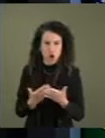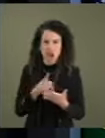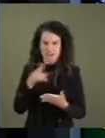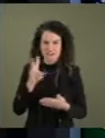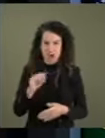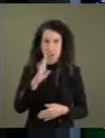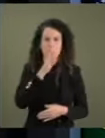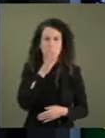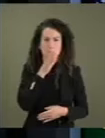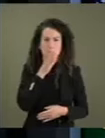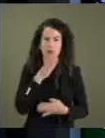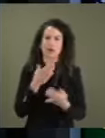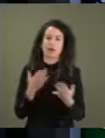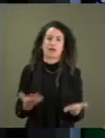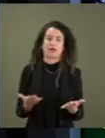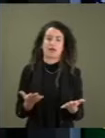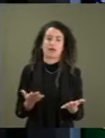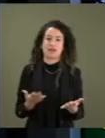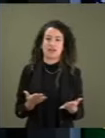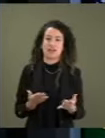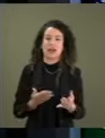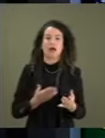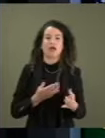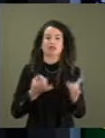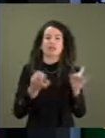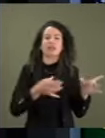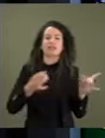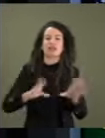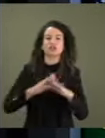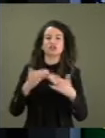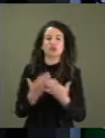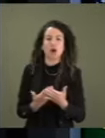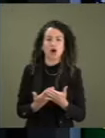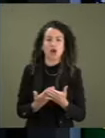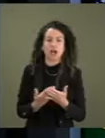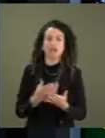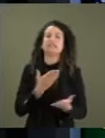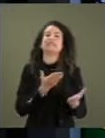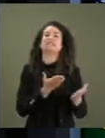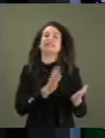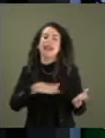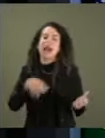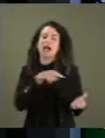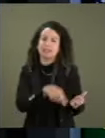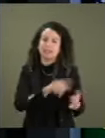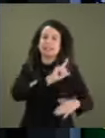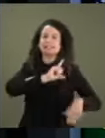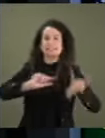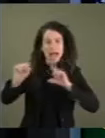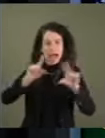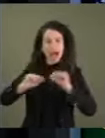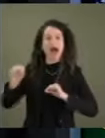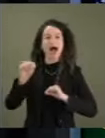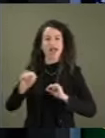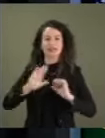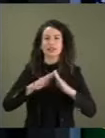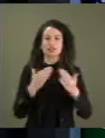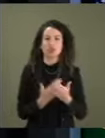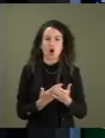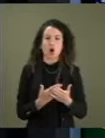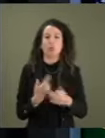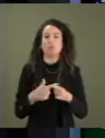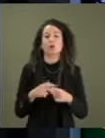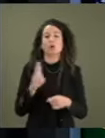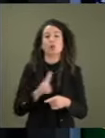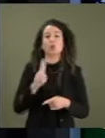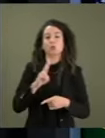A evasão escolar, todo mundo sabe que tira a criança da escola. O uso da maconha, além